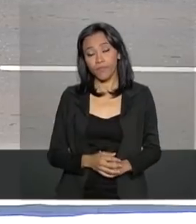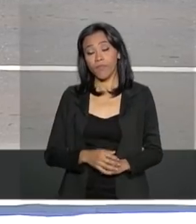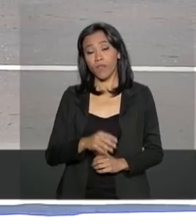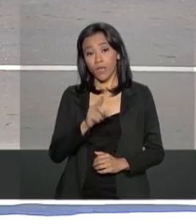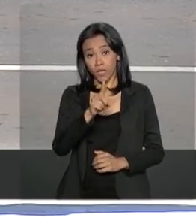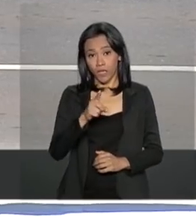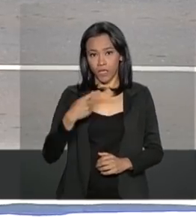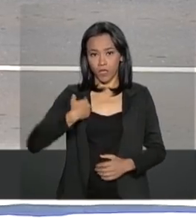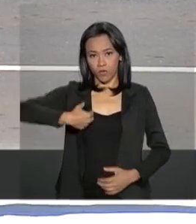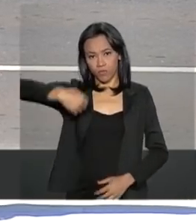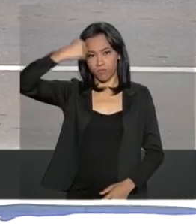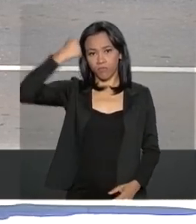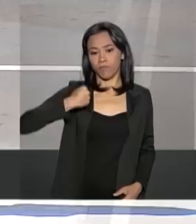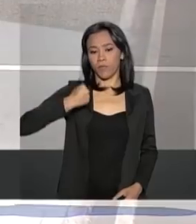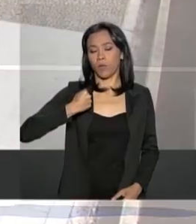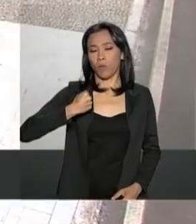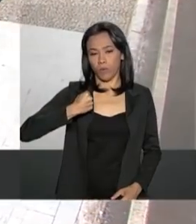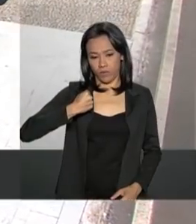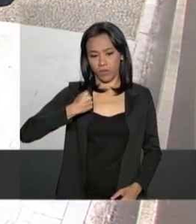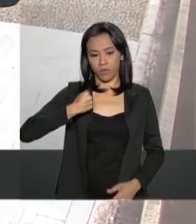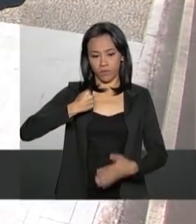os dragões da independência